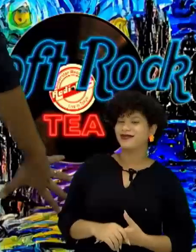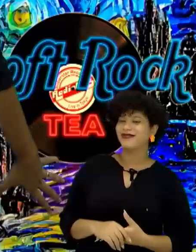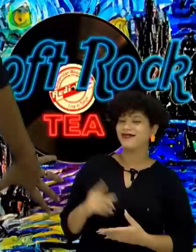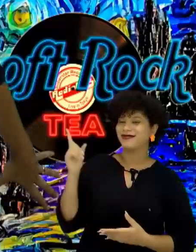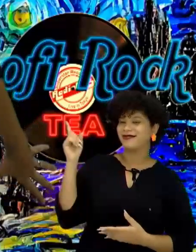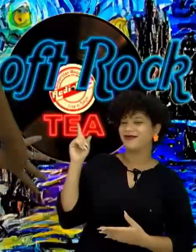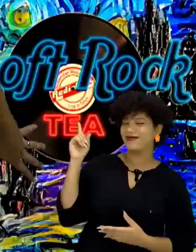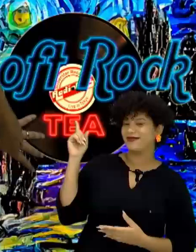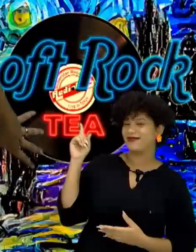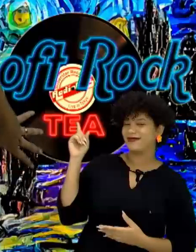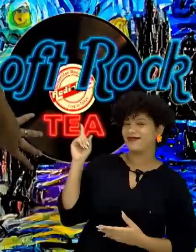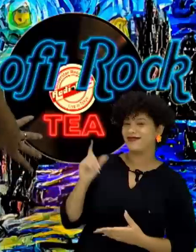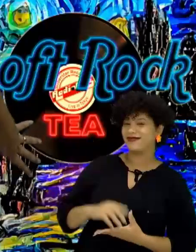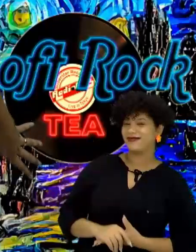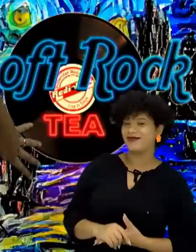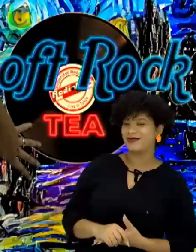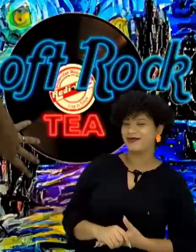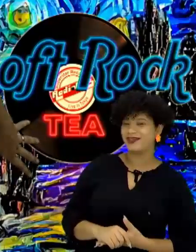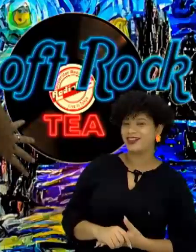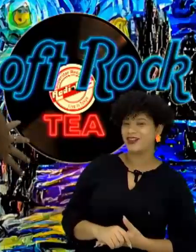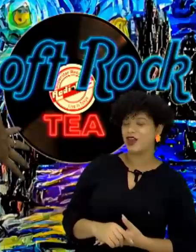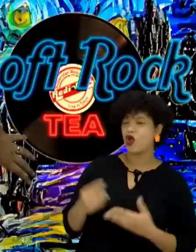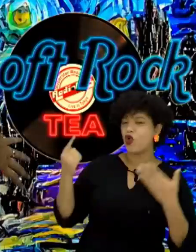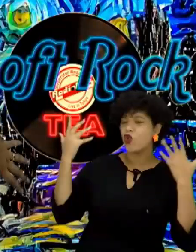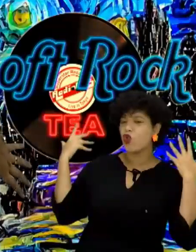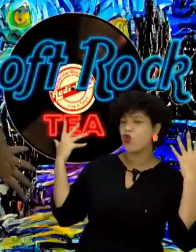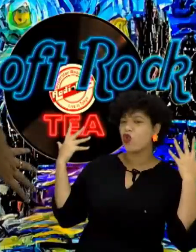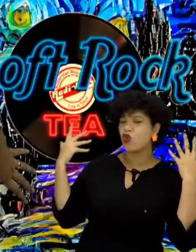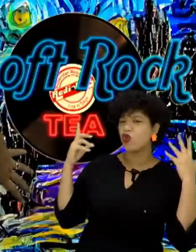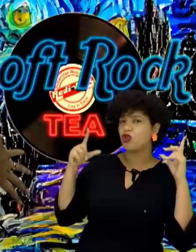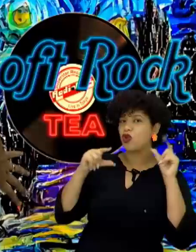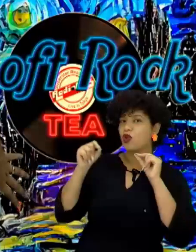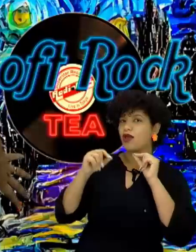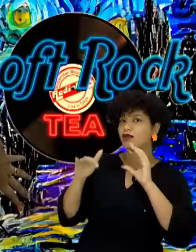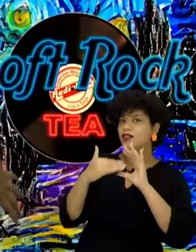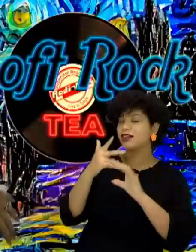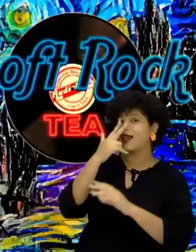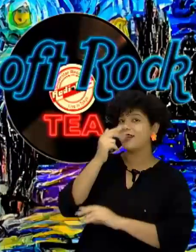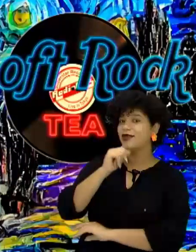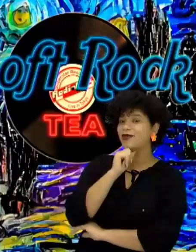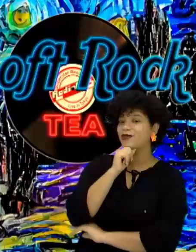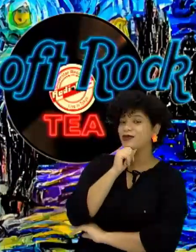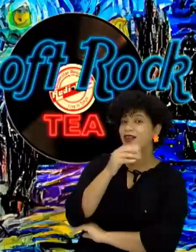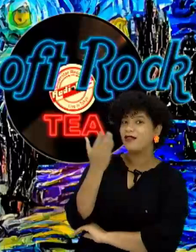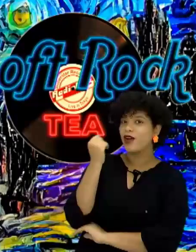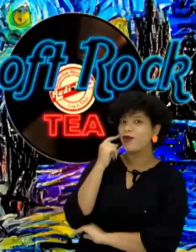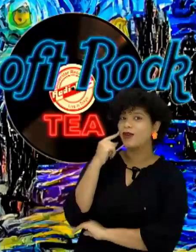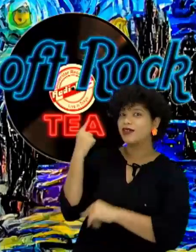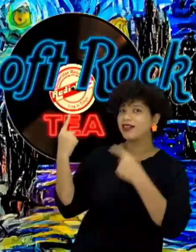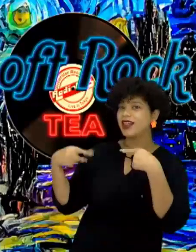bem grandão, né, Pro? Olha só. Amei. O que seria isso aqui, hein? Será que eles conseguem mandar? Vamos desafiá-los a